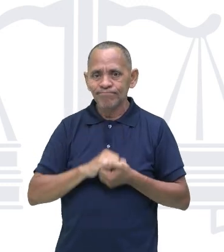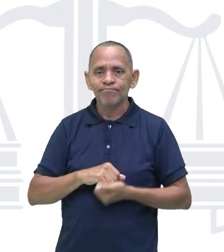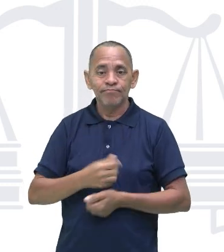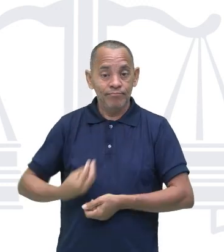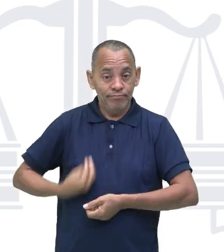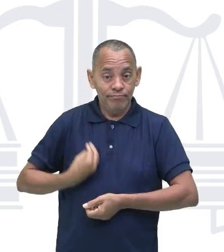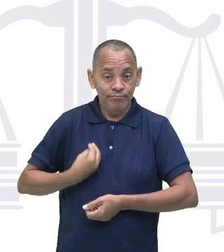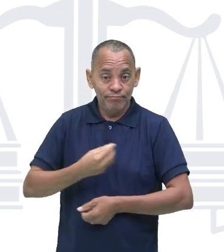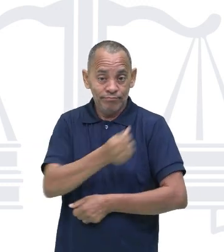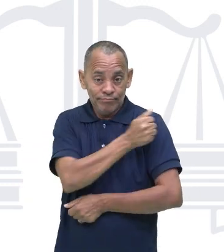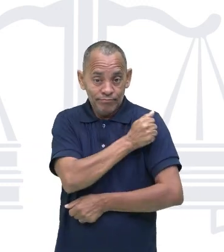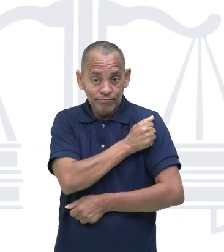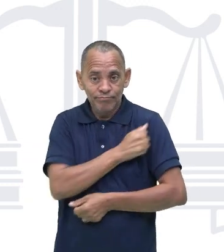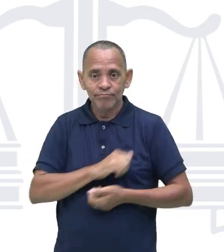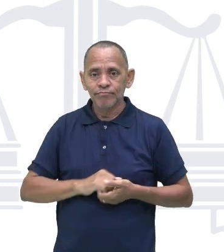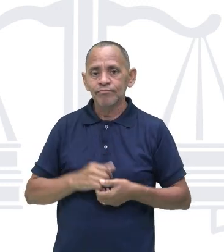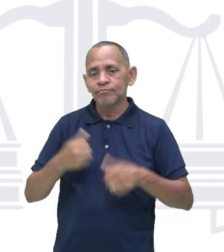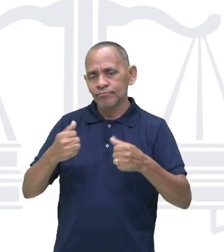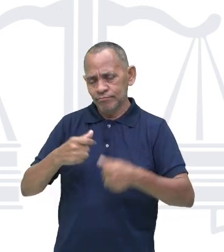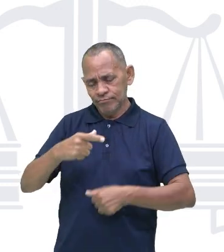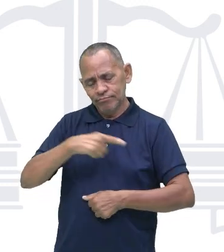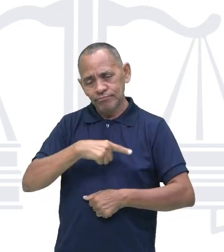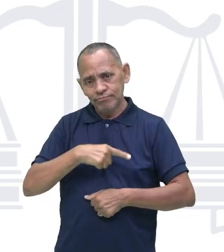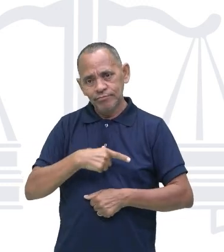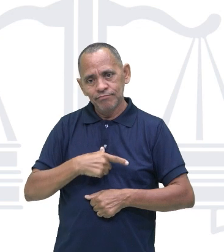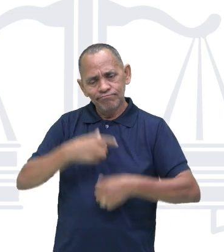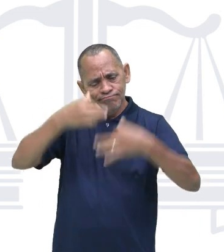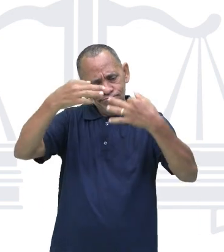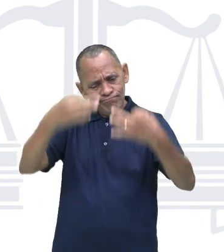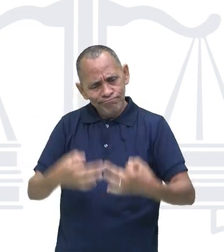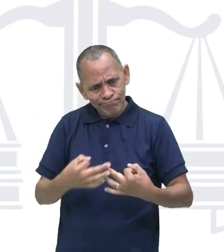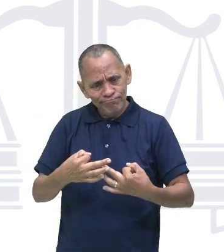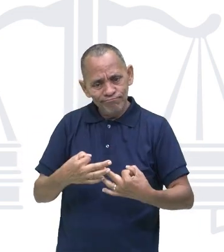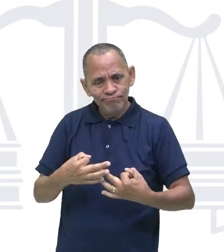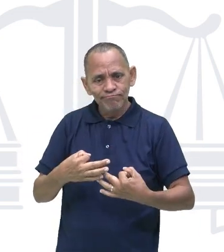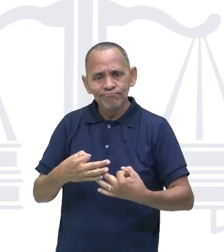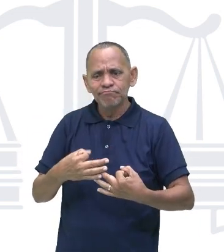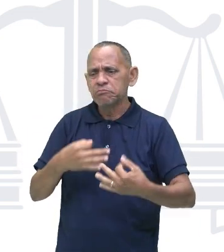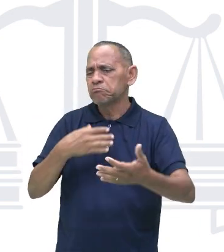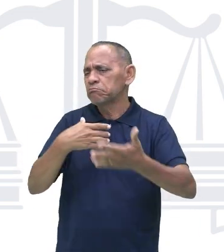Nós queremos ter a certeza que, independente do caminho que esse estudante